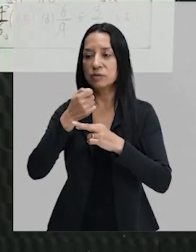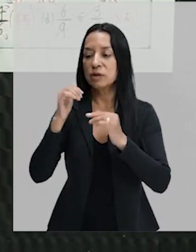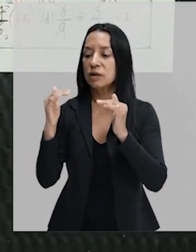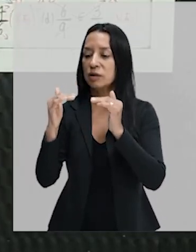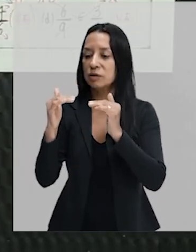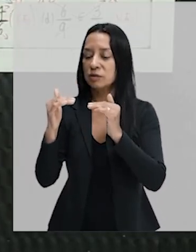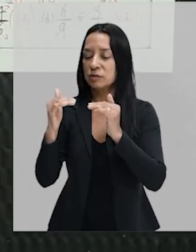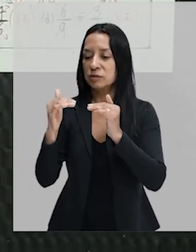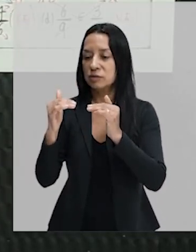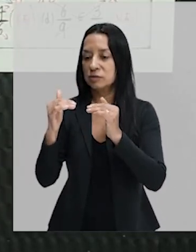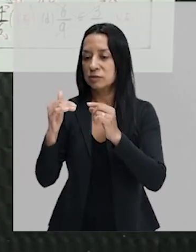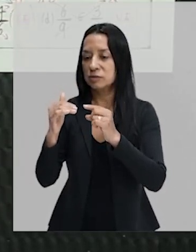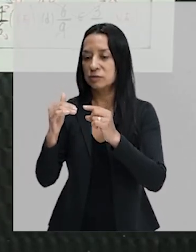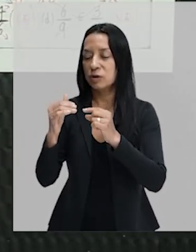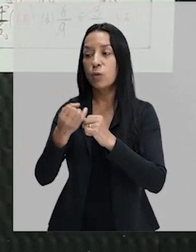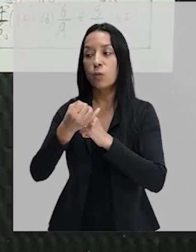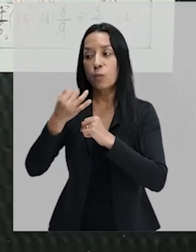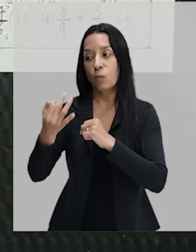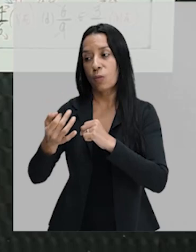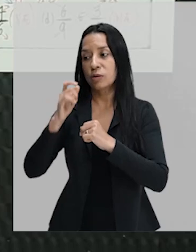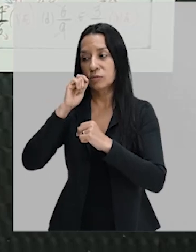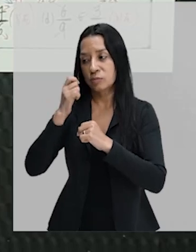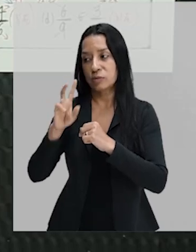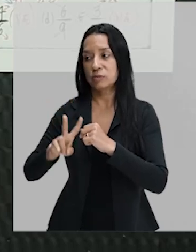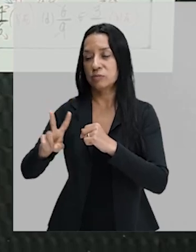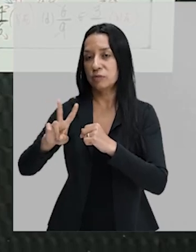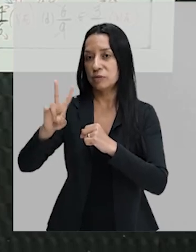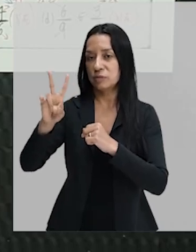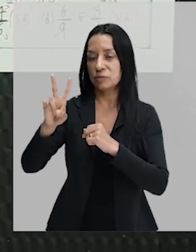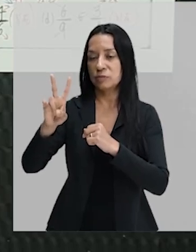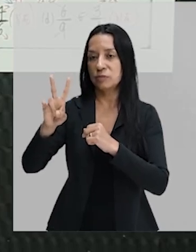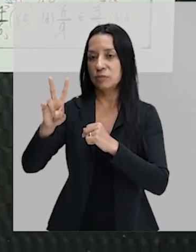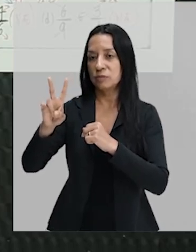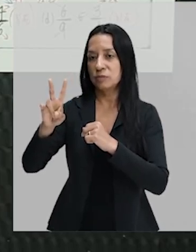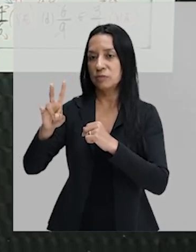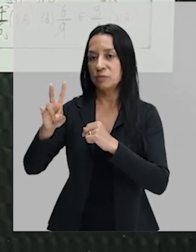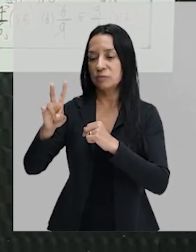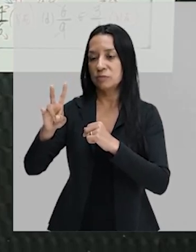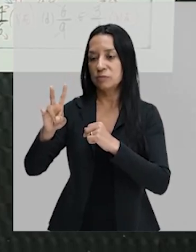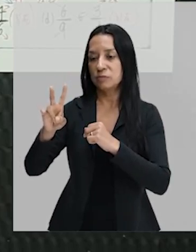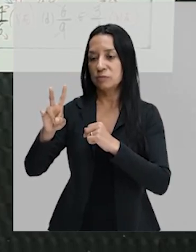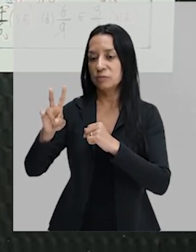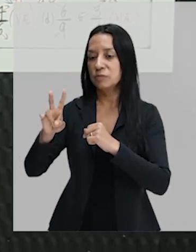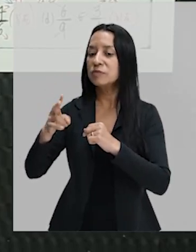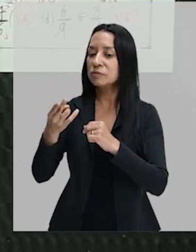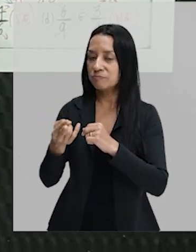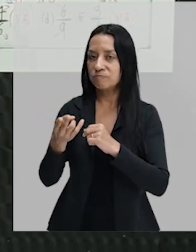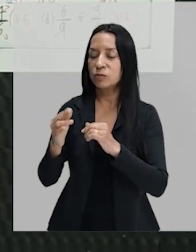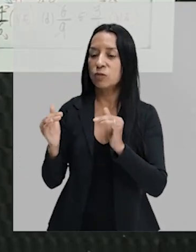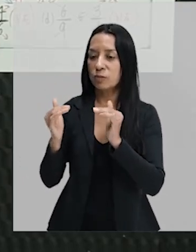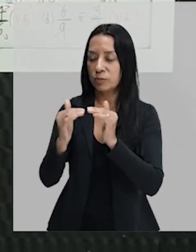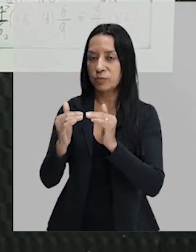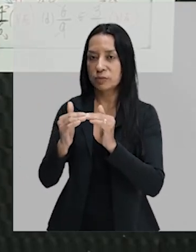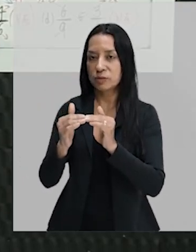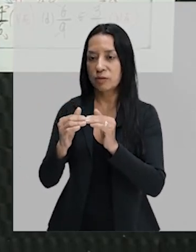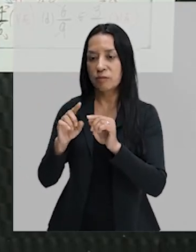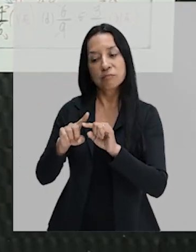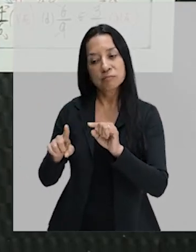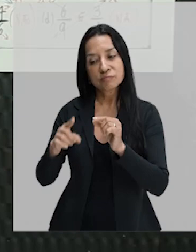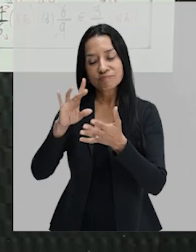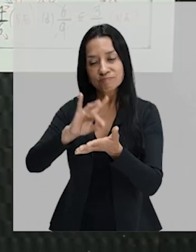razão entre a quantidade deles, do valor deles, ó, isso aqui vai formar uma proporção. Eles são proporcionais, mas é